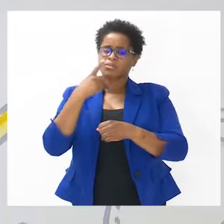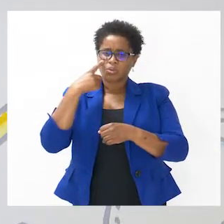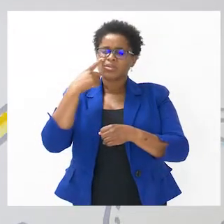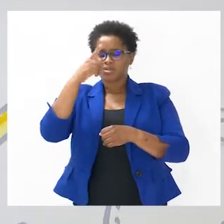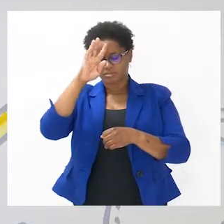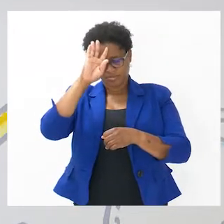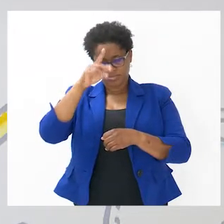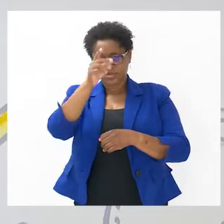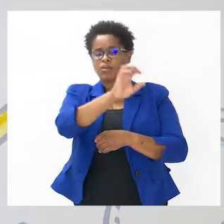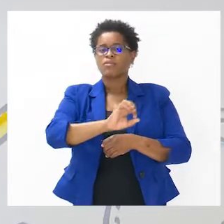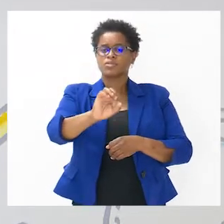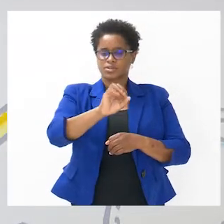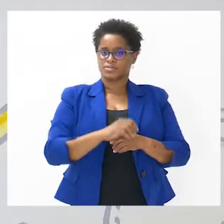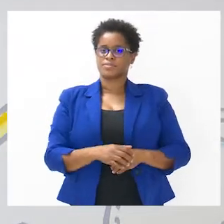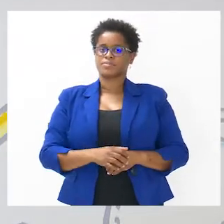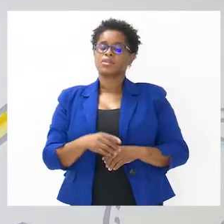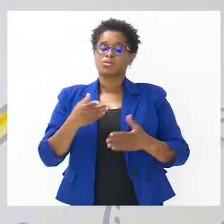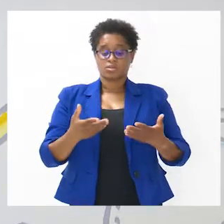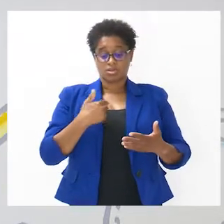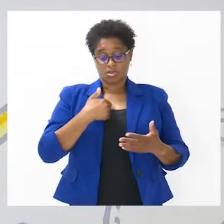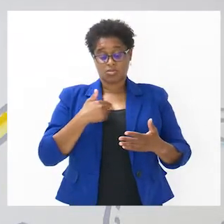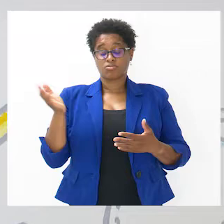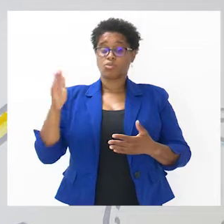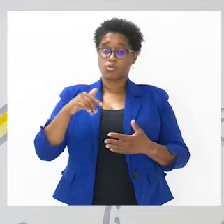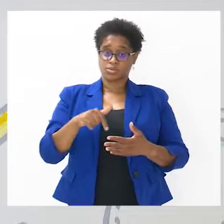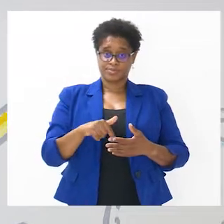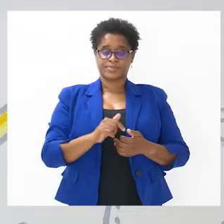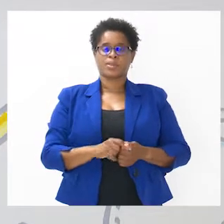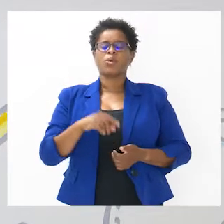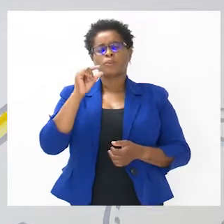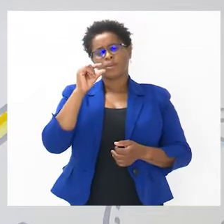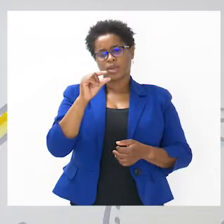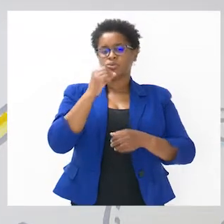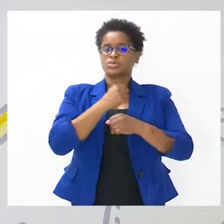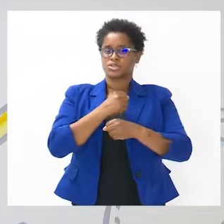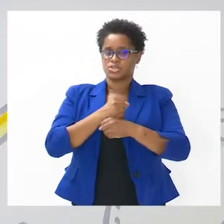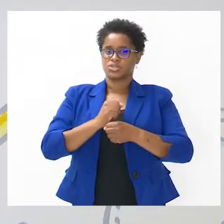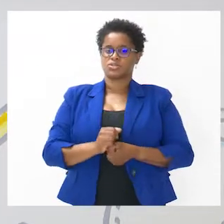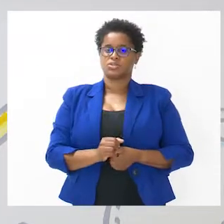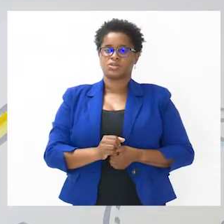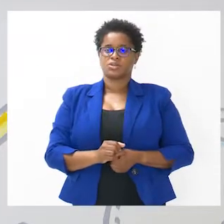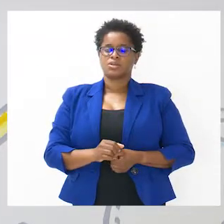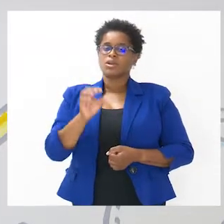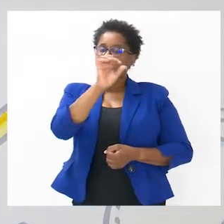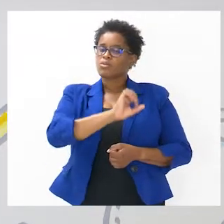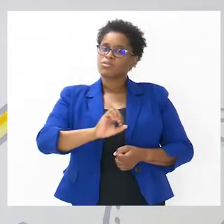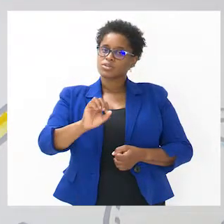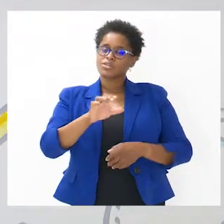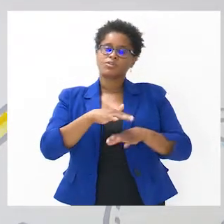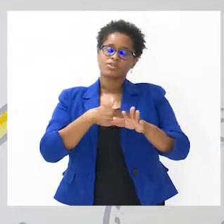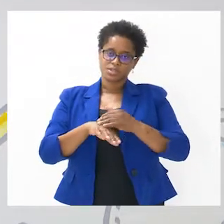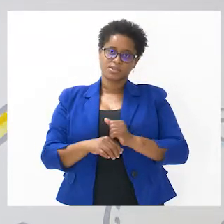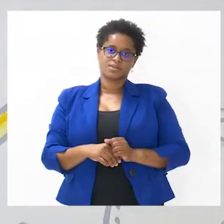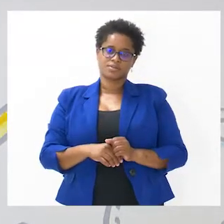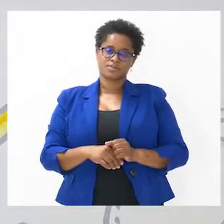é? E, para isso, eu trouxe um pequeno exercício que vocês vão